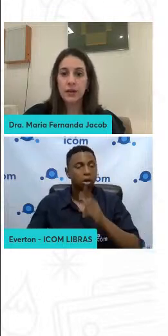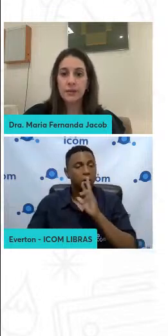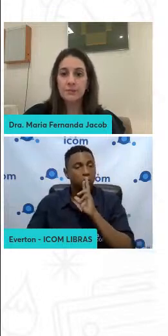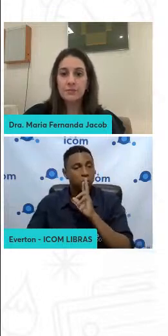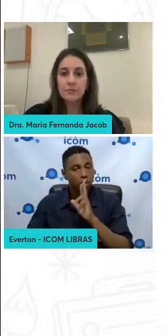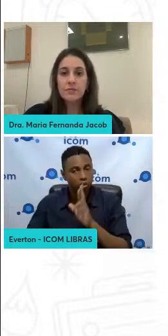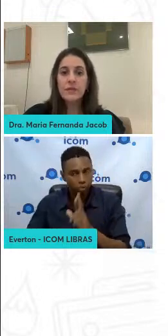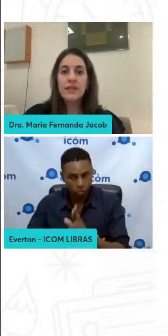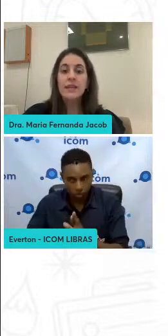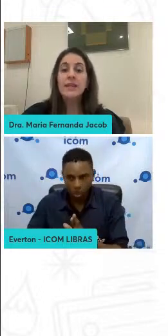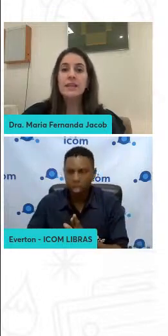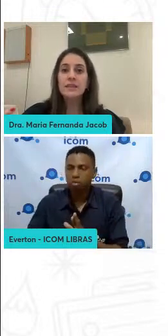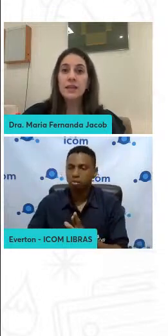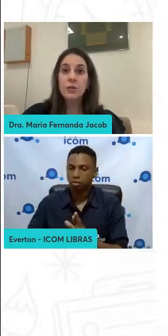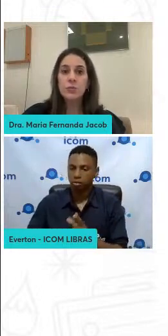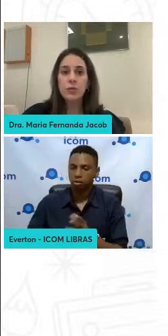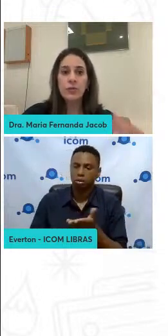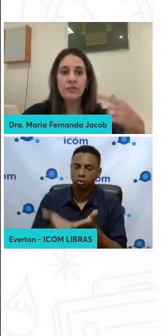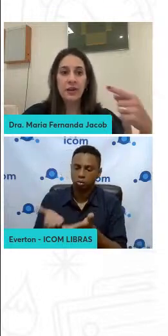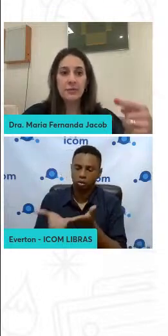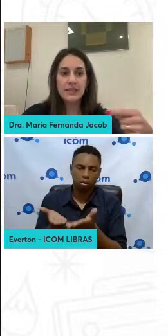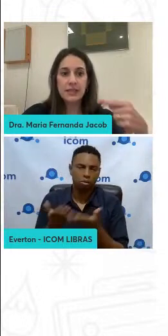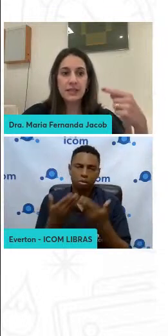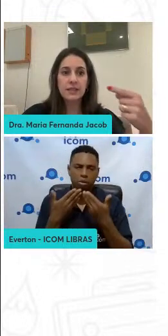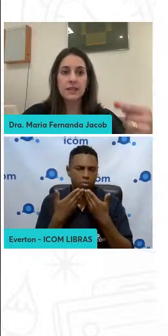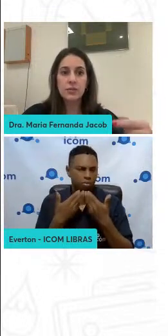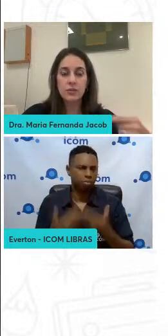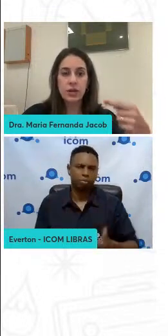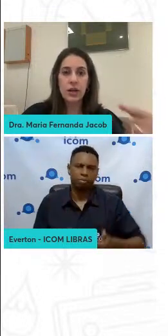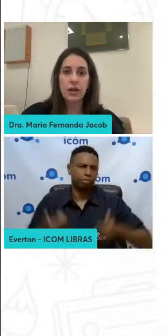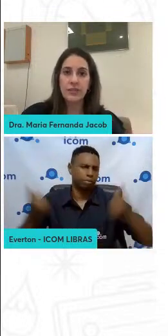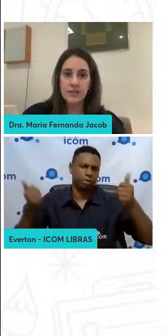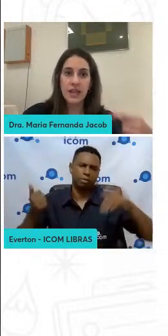muito maior. Então, conforme você está